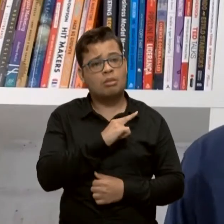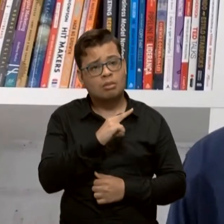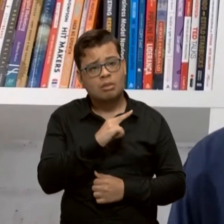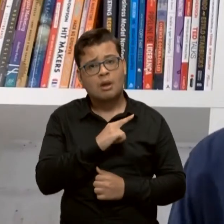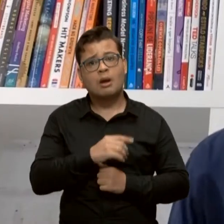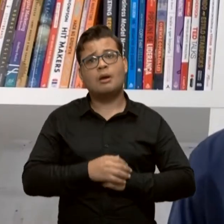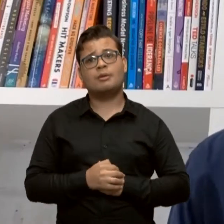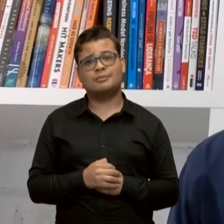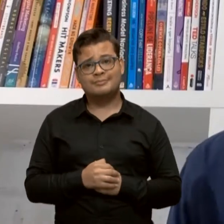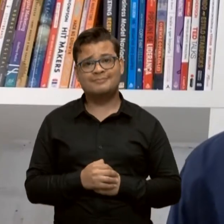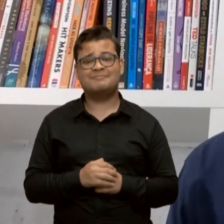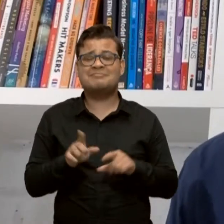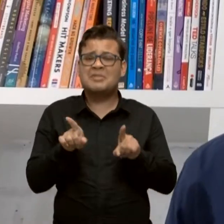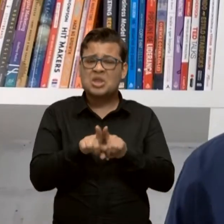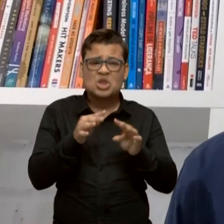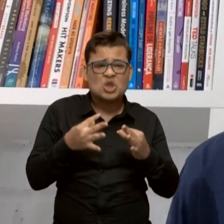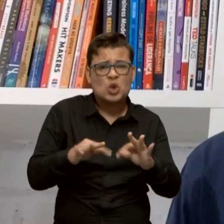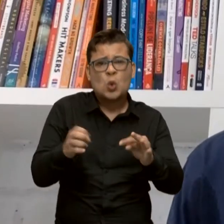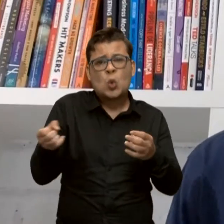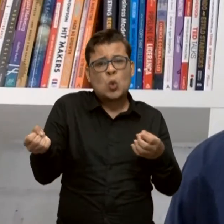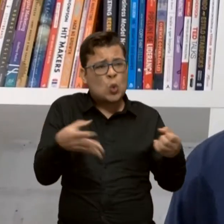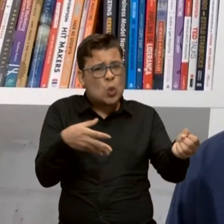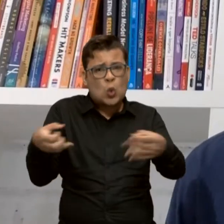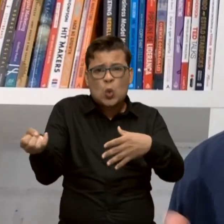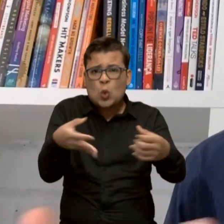novas tecnologias, como